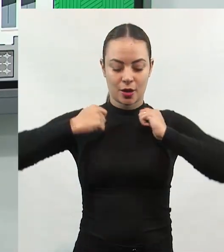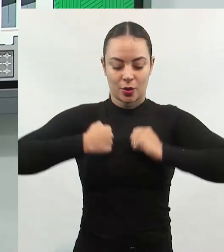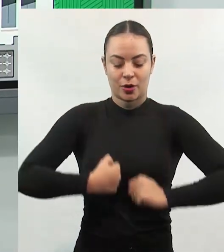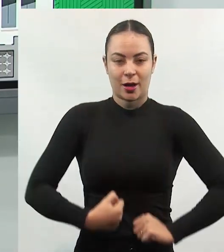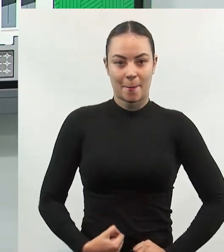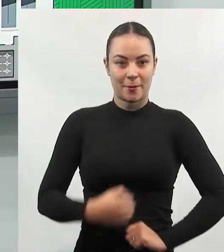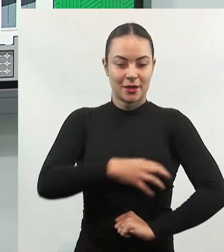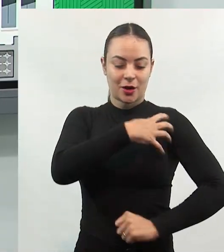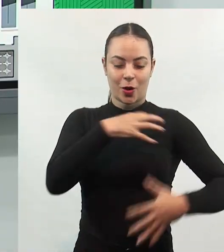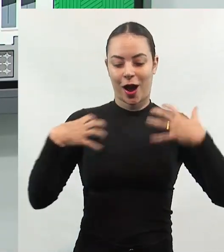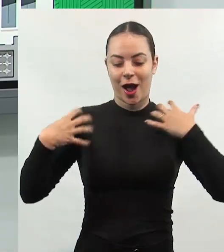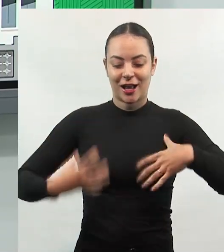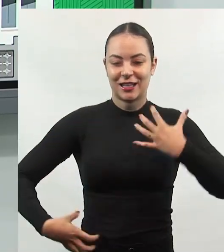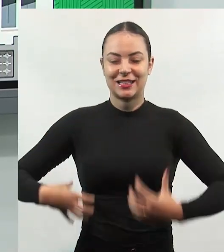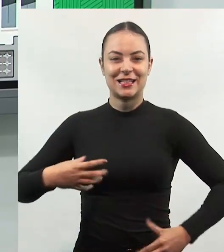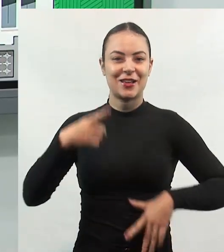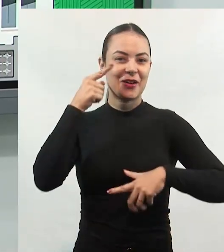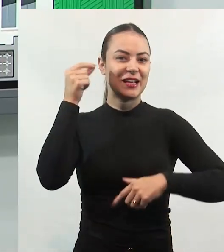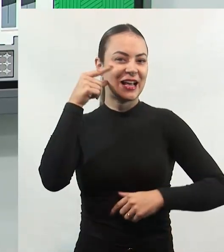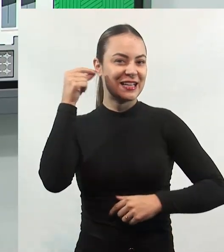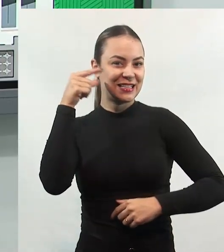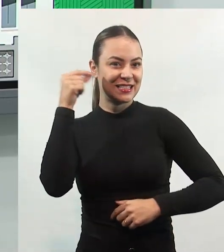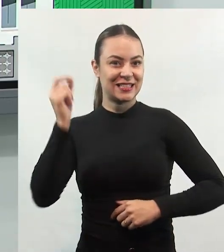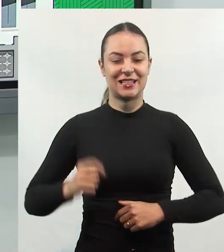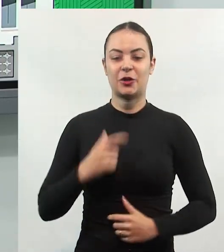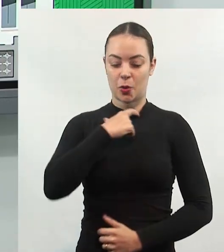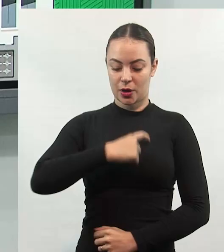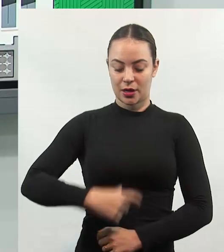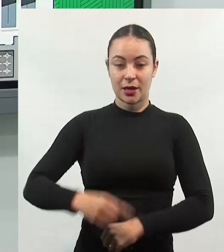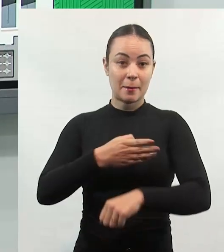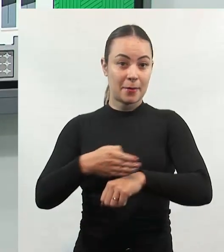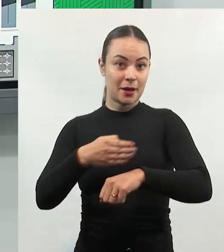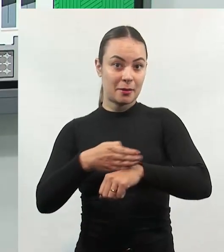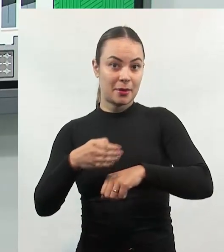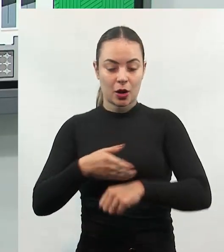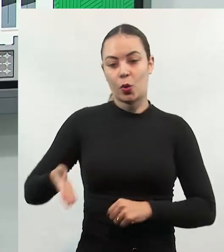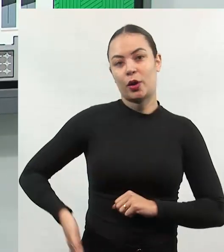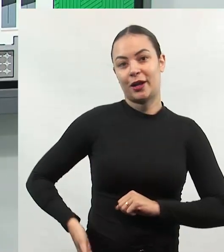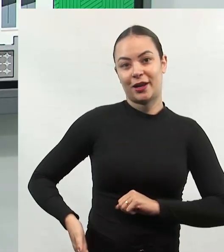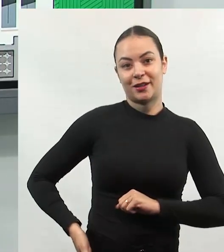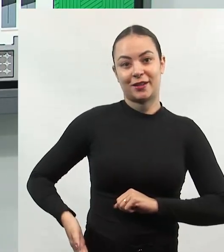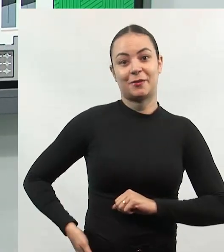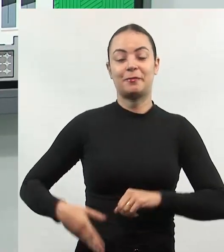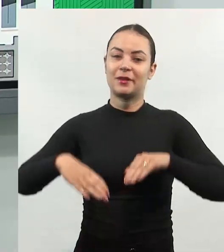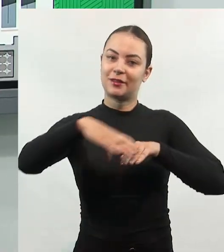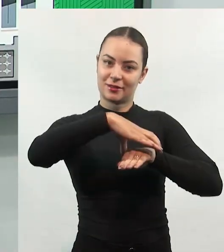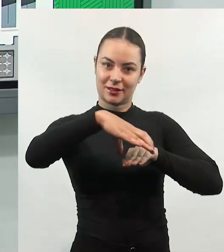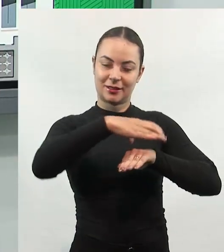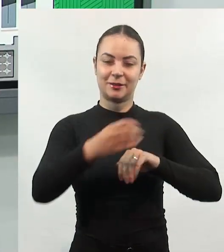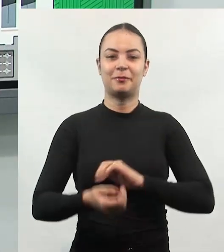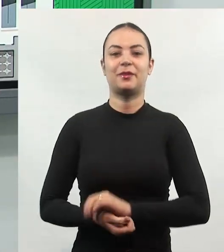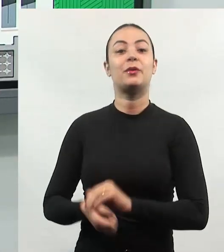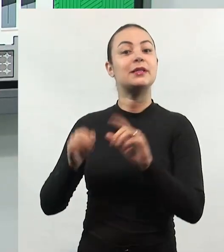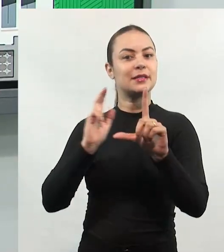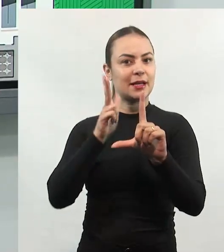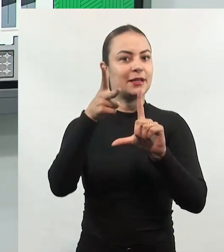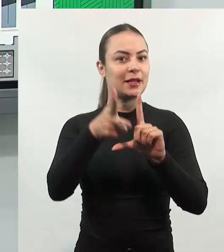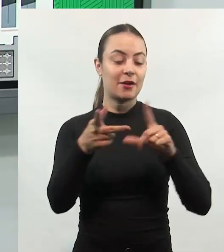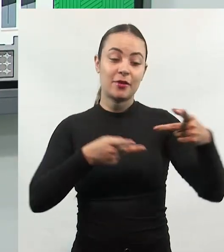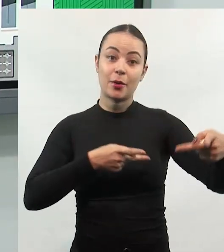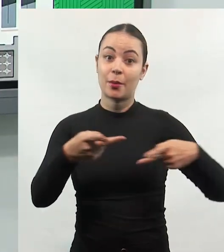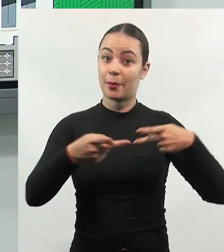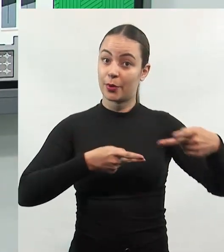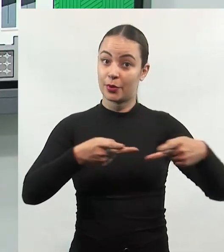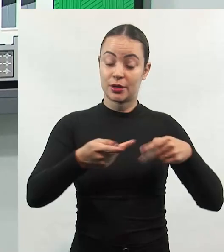cima da camisa branca, calça jeans e tênis. Essa live ela é uma das entregas do nosso projeto